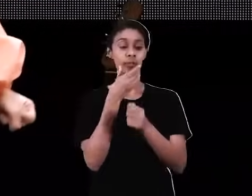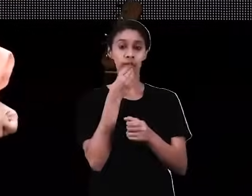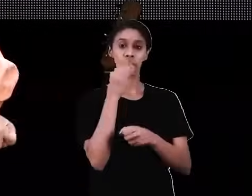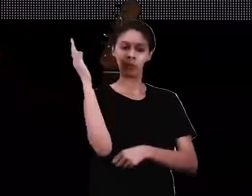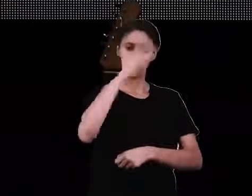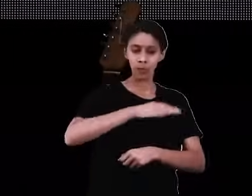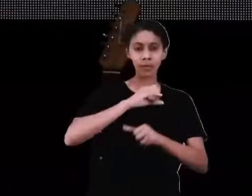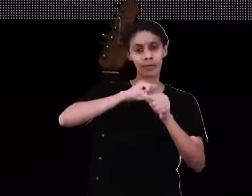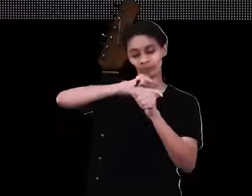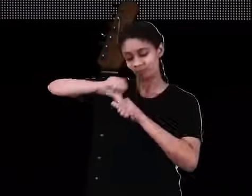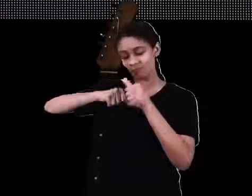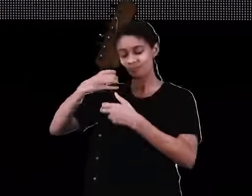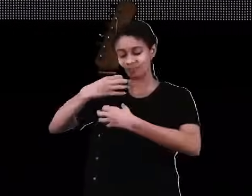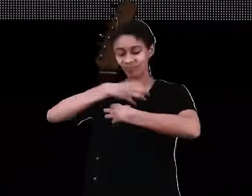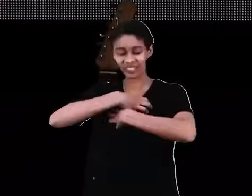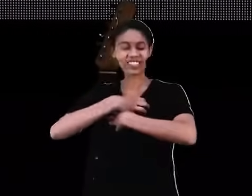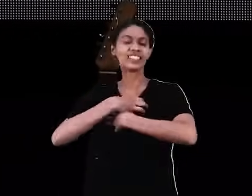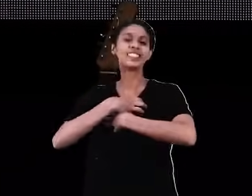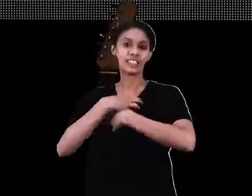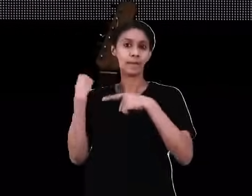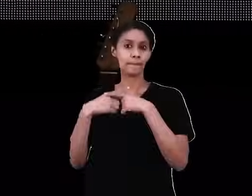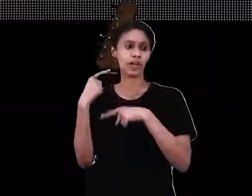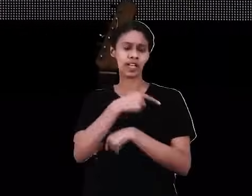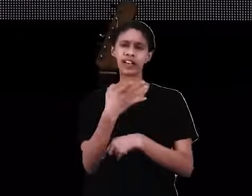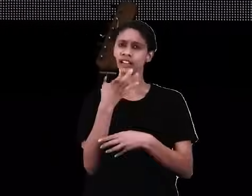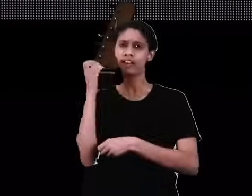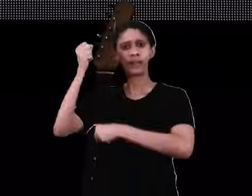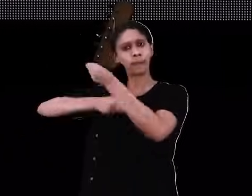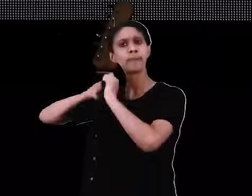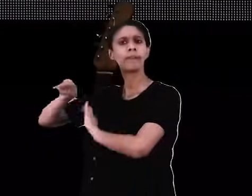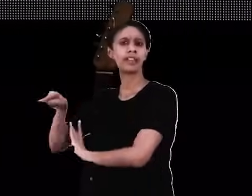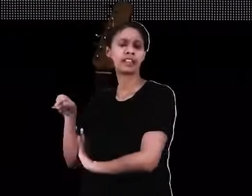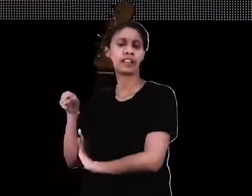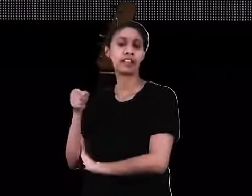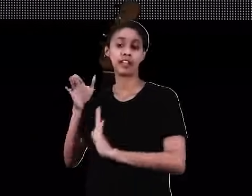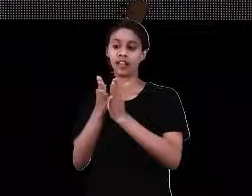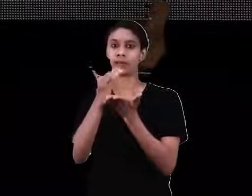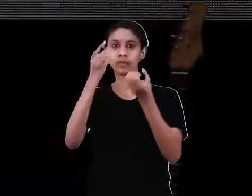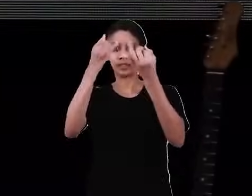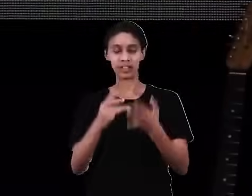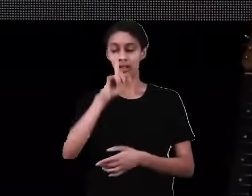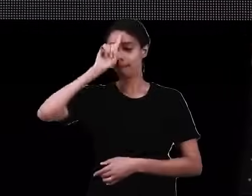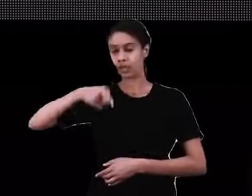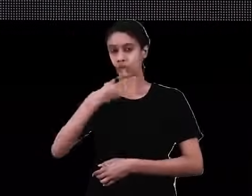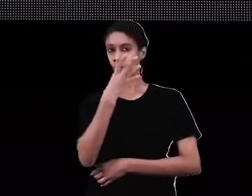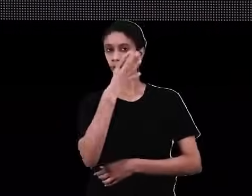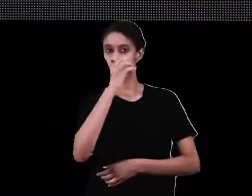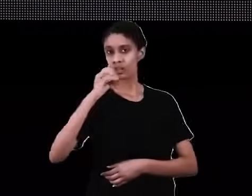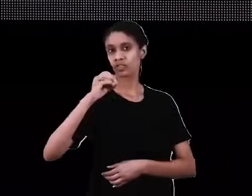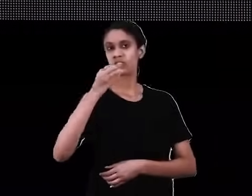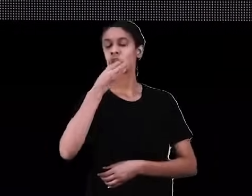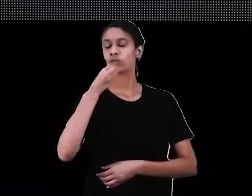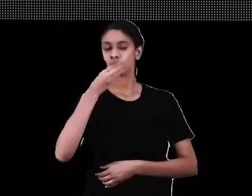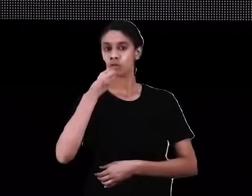quebra? Quebra! Porque Davi estava com morte nos olhos. A Bíblia diz que ele mandou 400 homens afiarem a